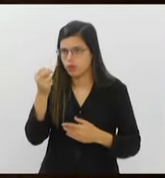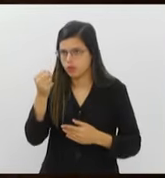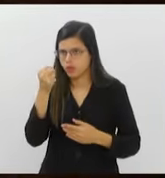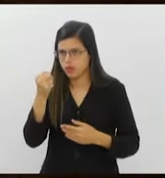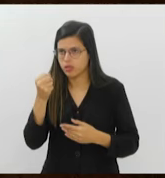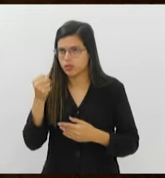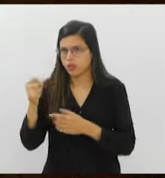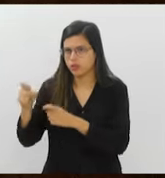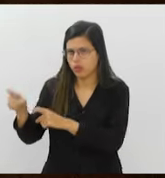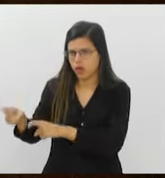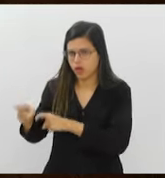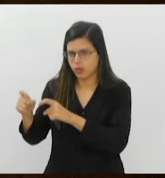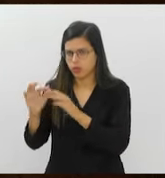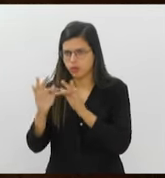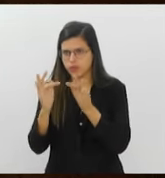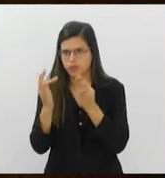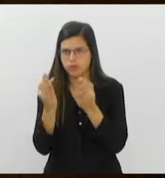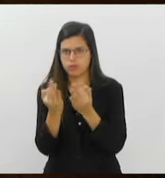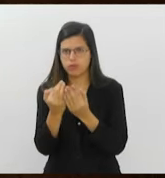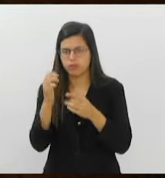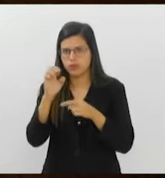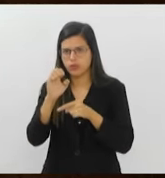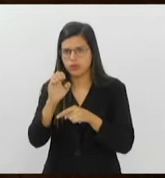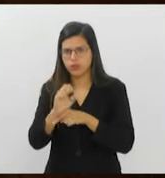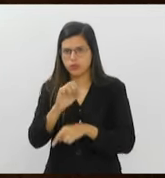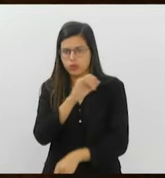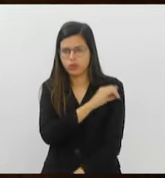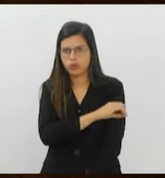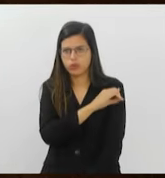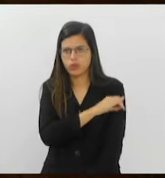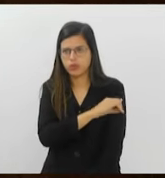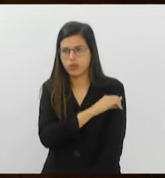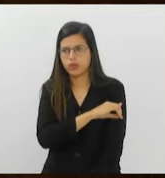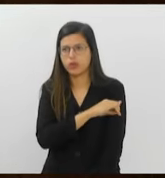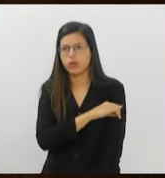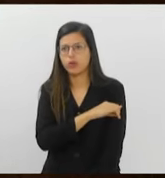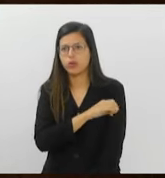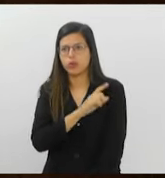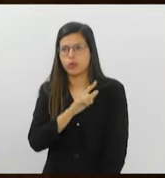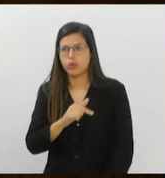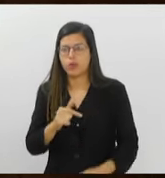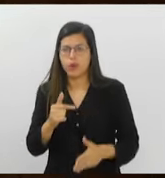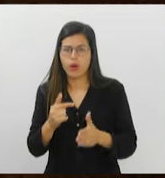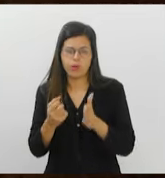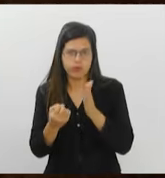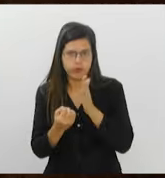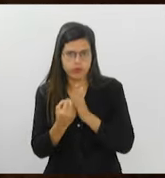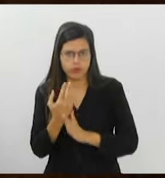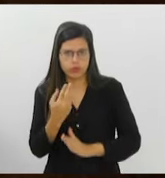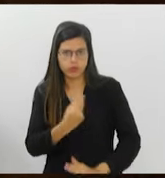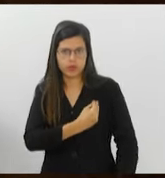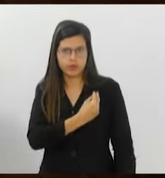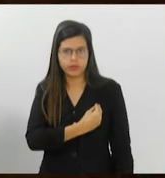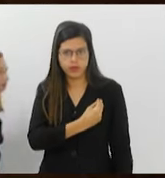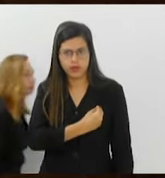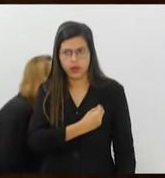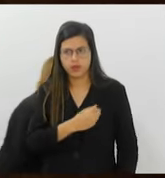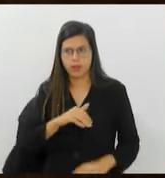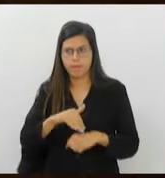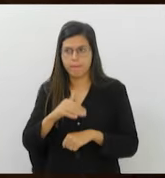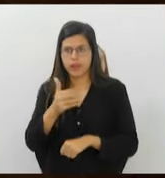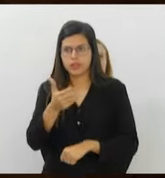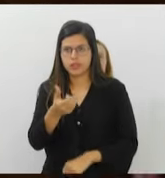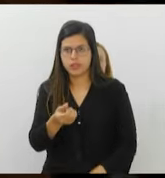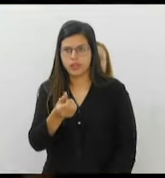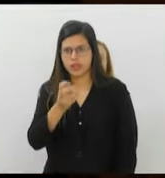da agricultura familiar do Estado do Rio de Janeiro, que é fonte de subsistência de mais de